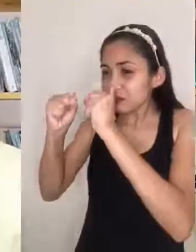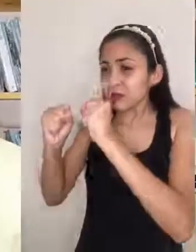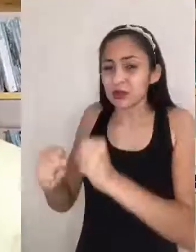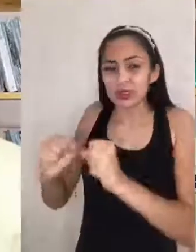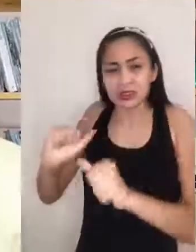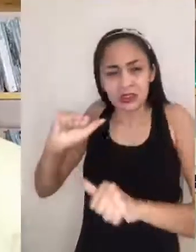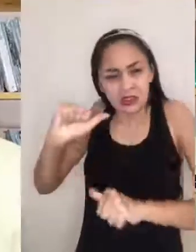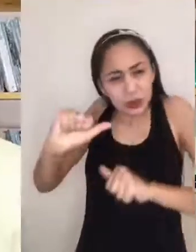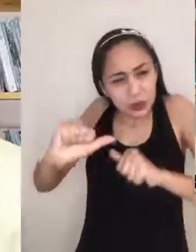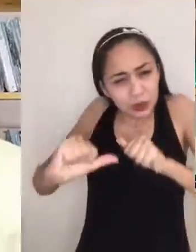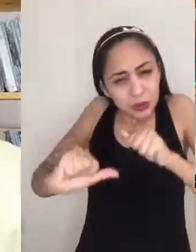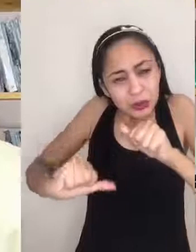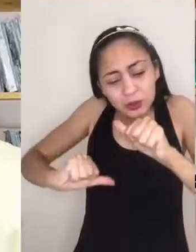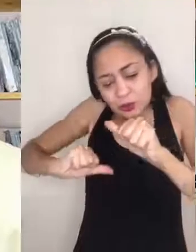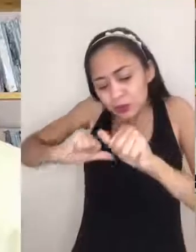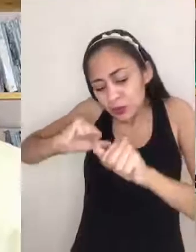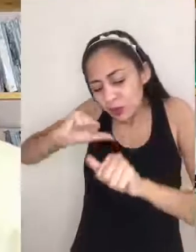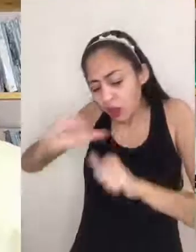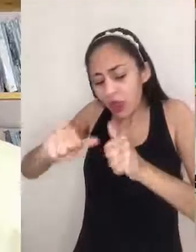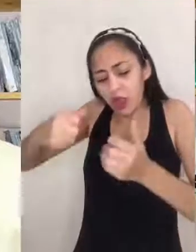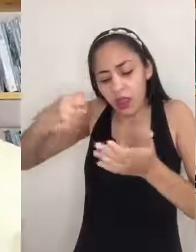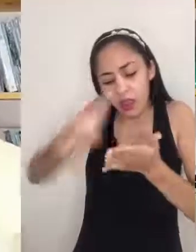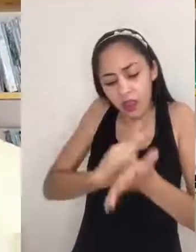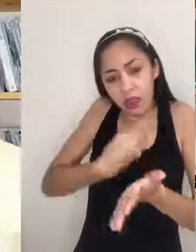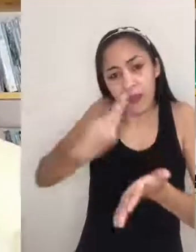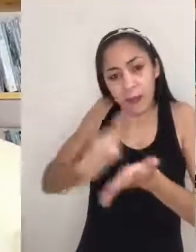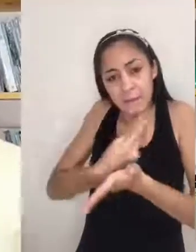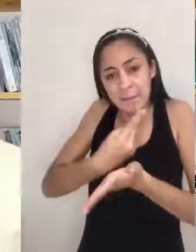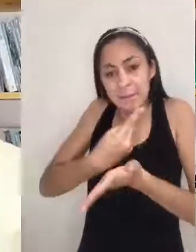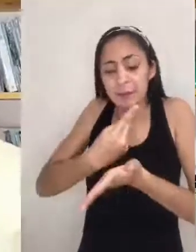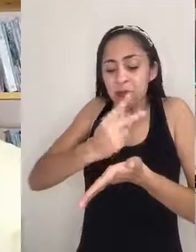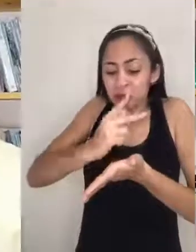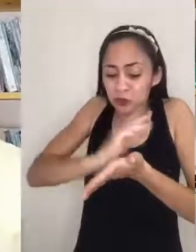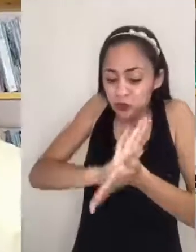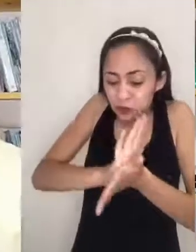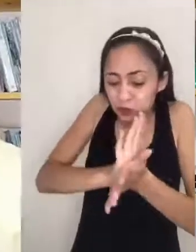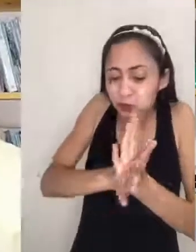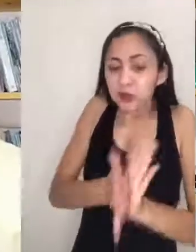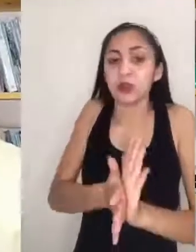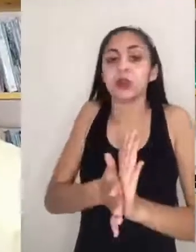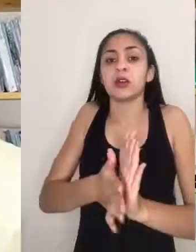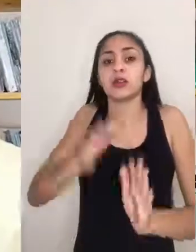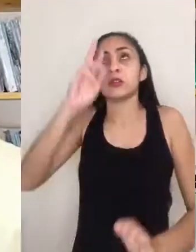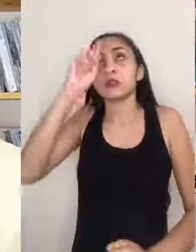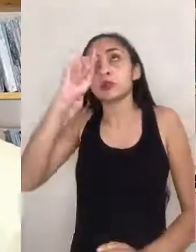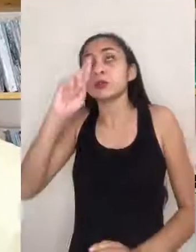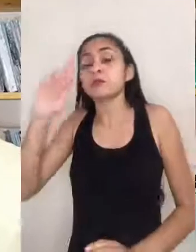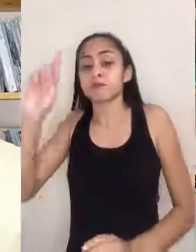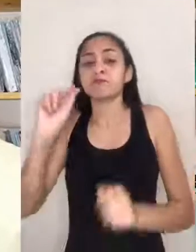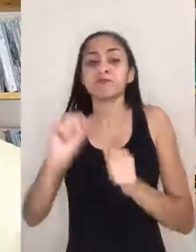fez tenção de nos tratar, segundo nossos caminhos e segundo nossas obras,